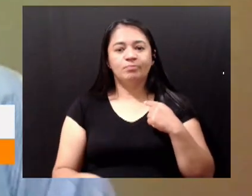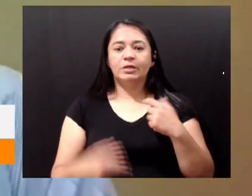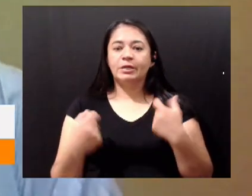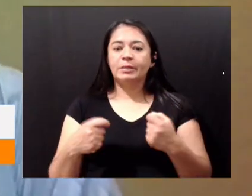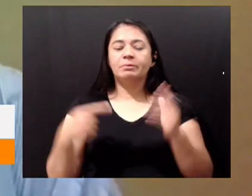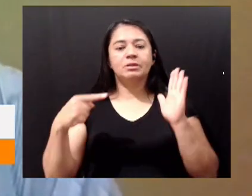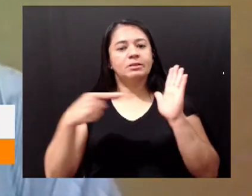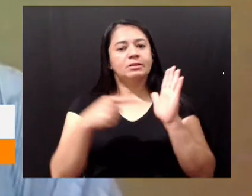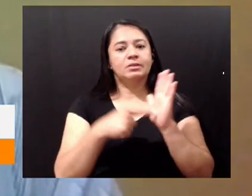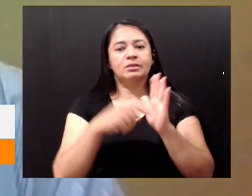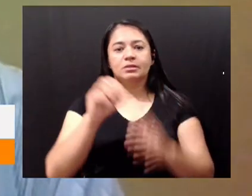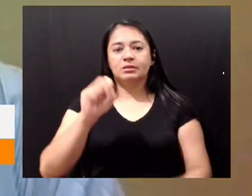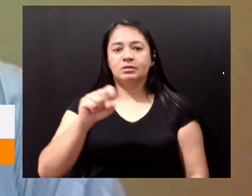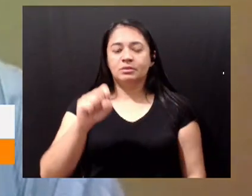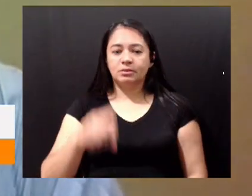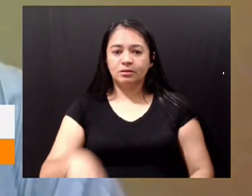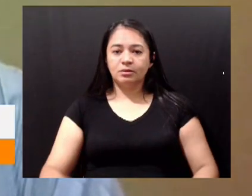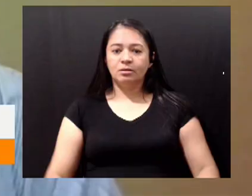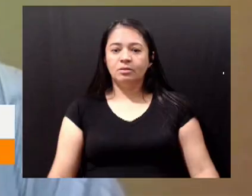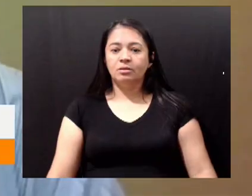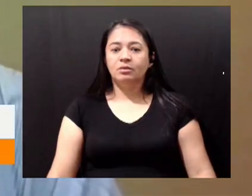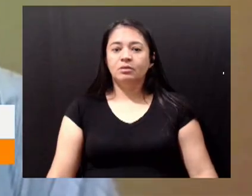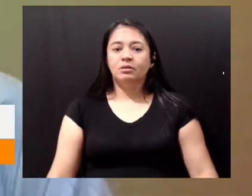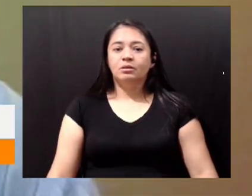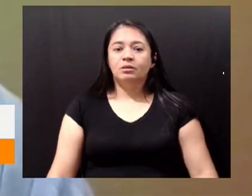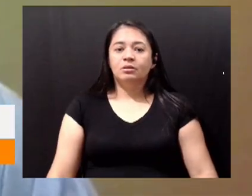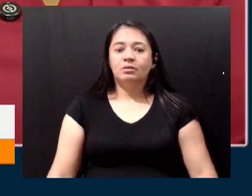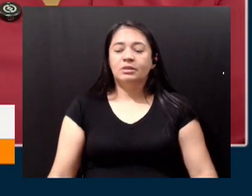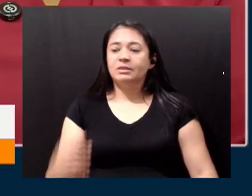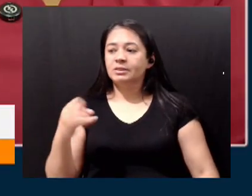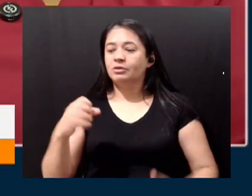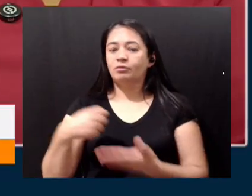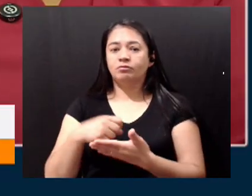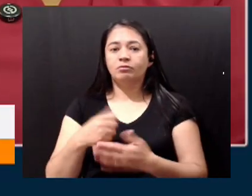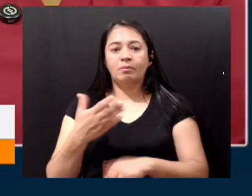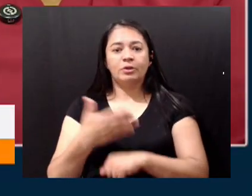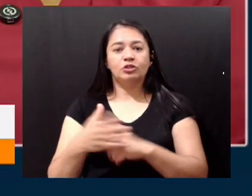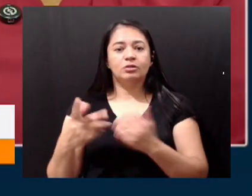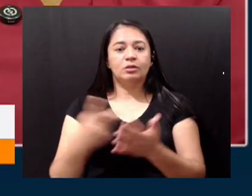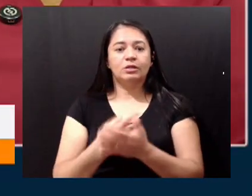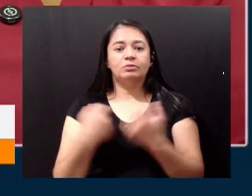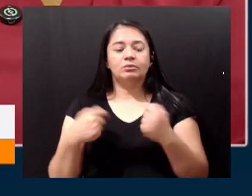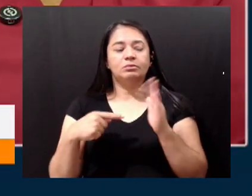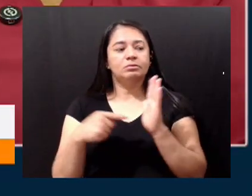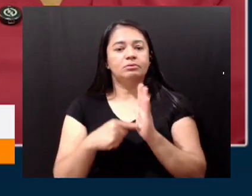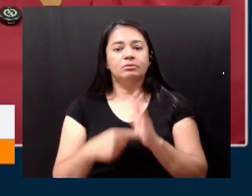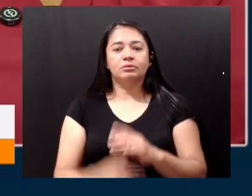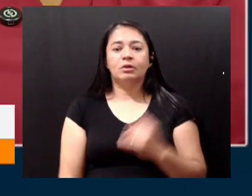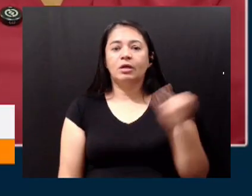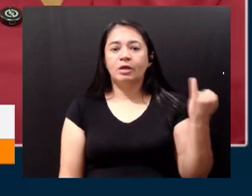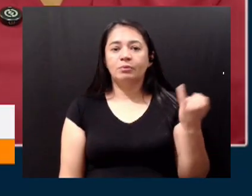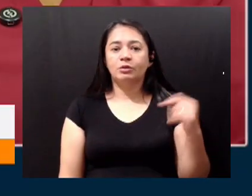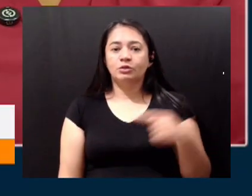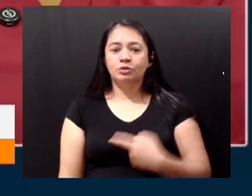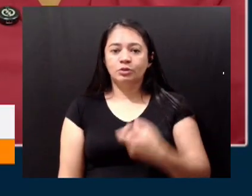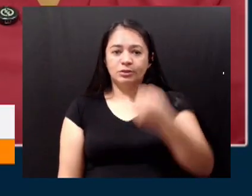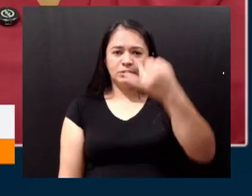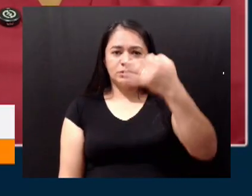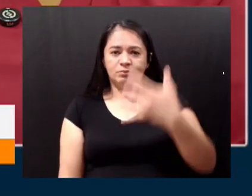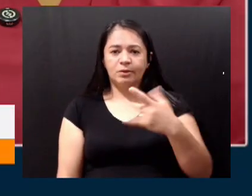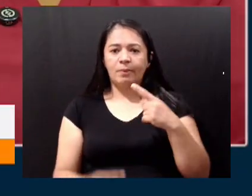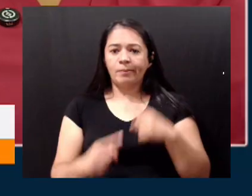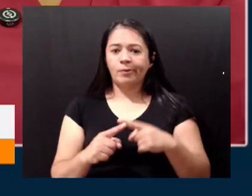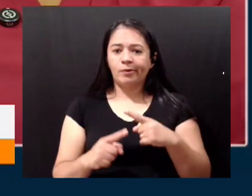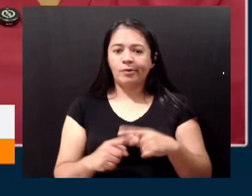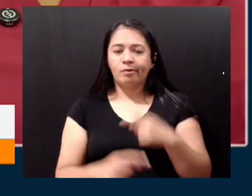aos conselhos regionais de farmácia se um farmacêutico estiver praticando isso. Muito bom. É importante a gente esclarecer, né? Porque tem muita gente fazendo